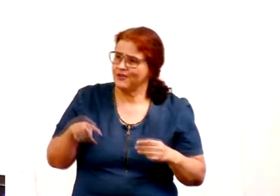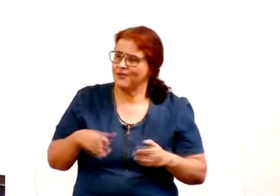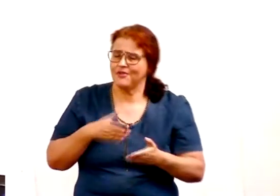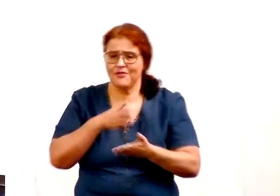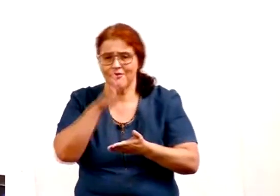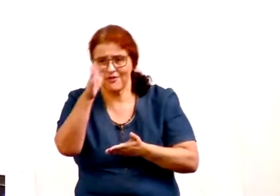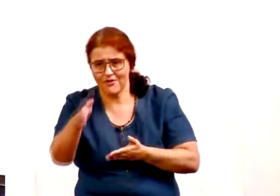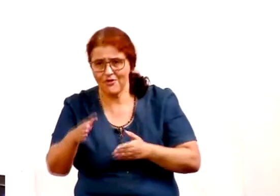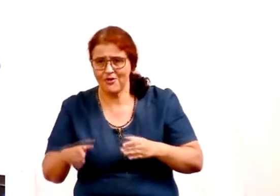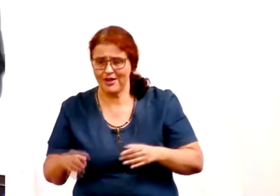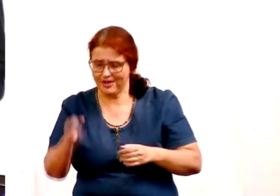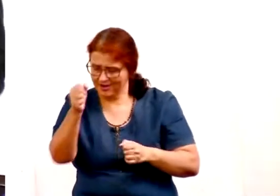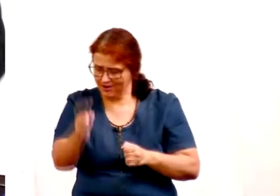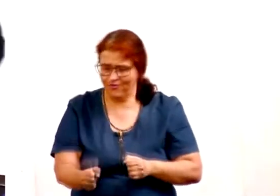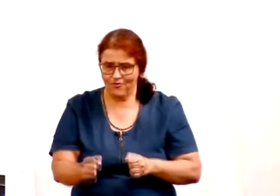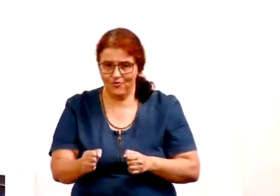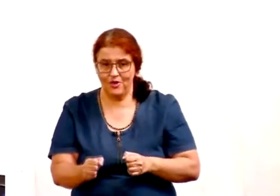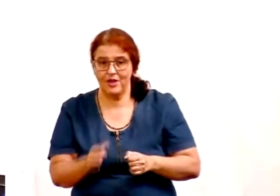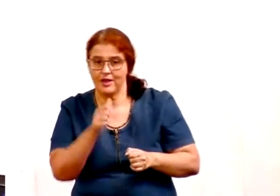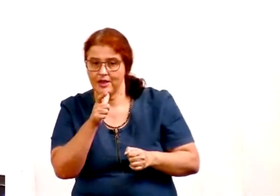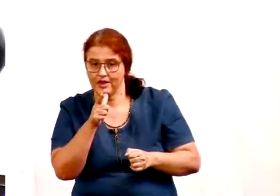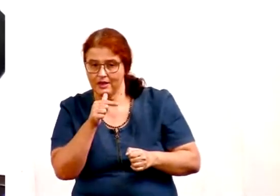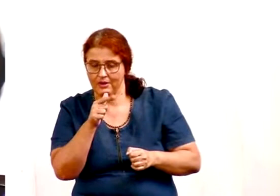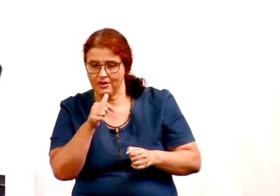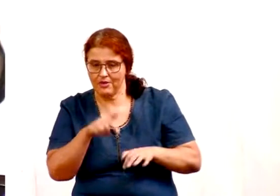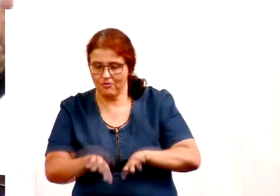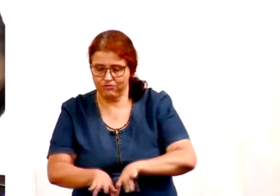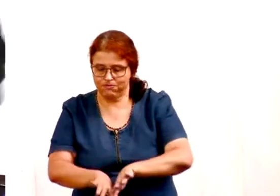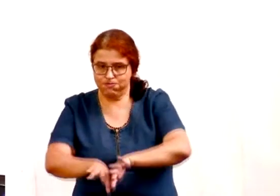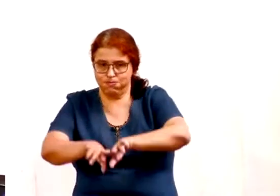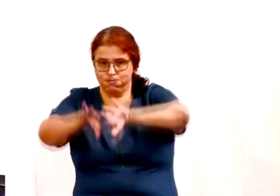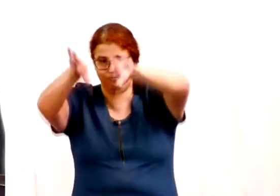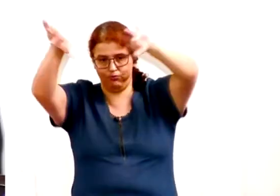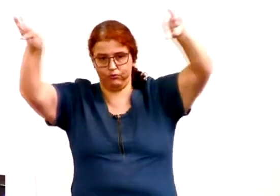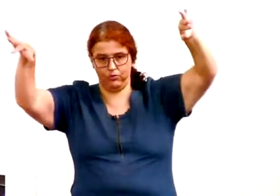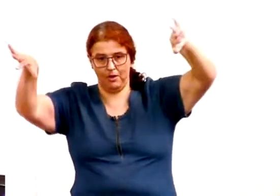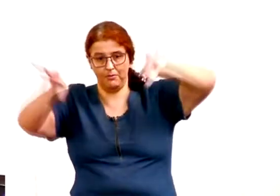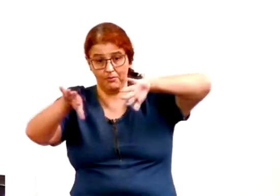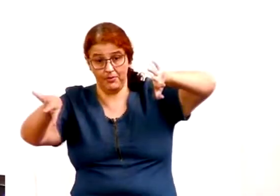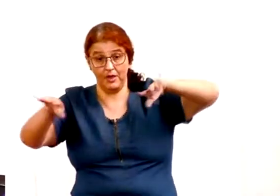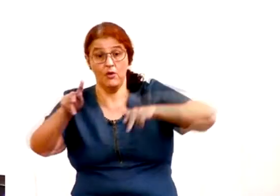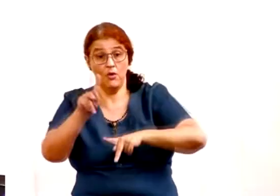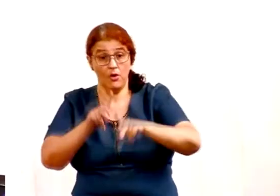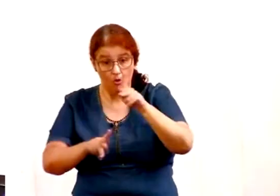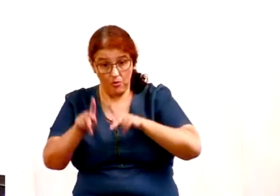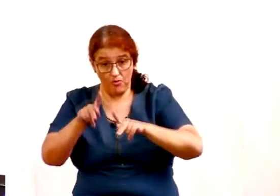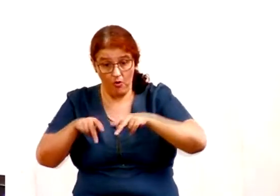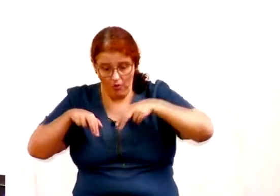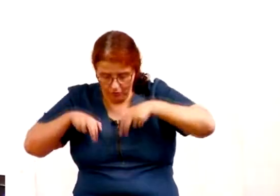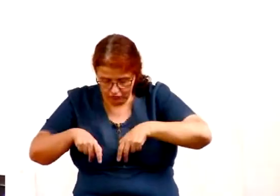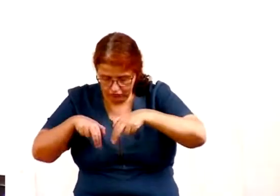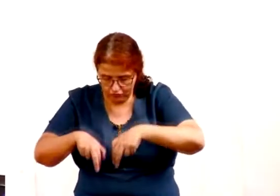um só manjar espiritual e beberam da mesma fonte espiritual, porque